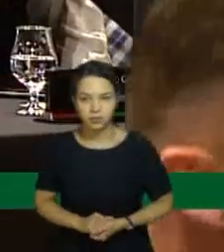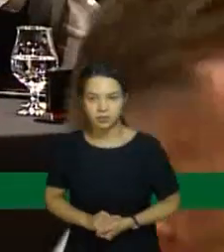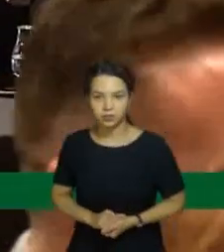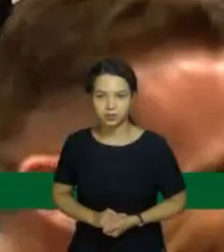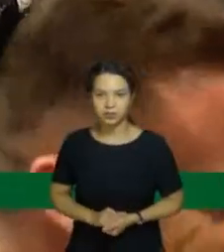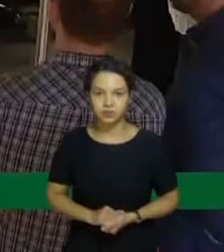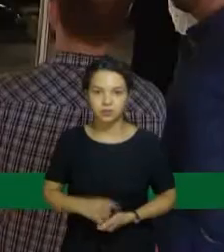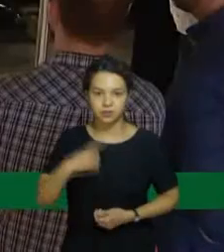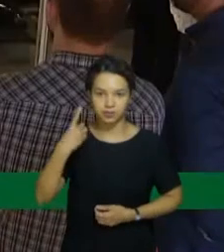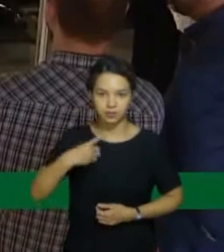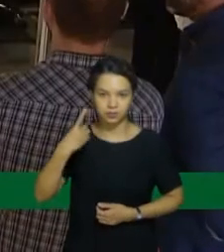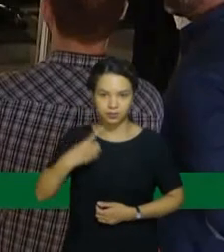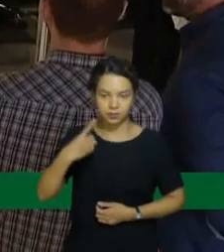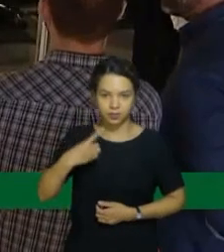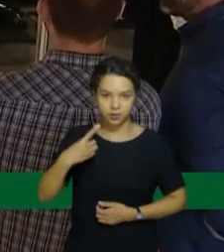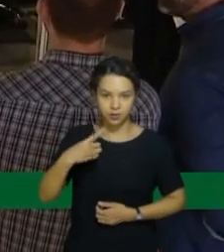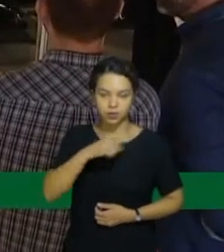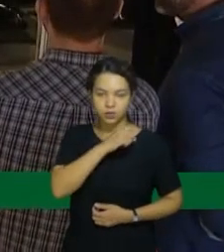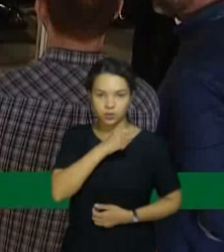Deputado